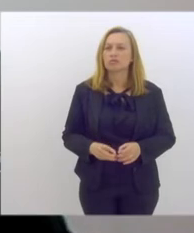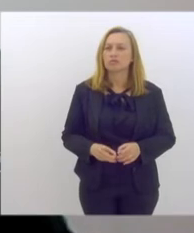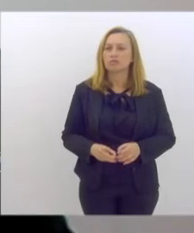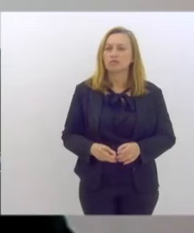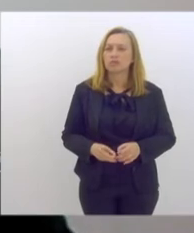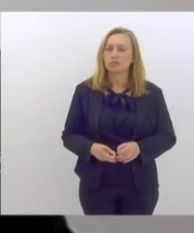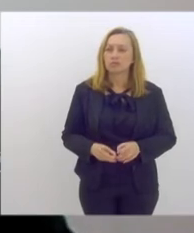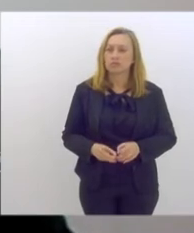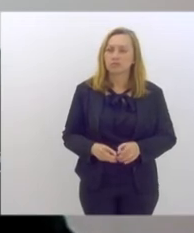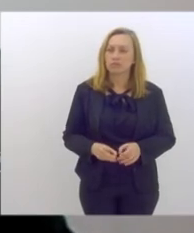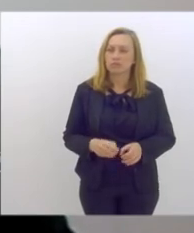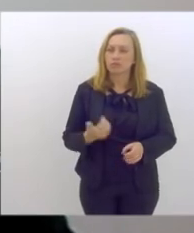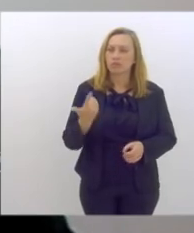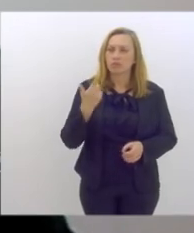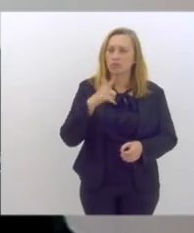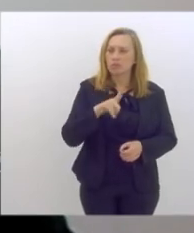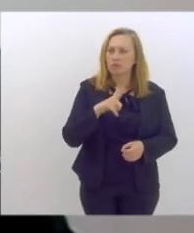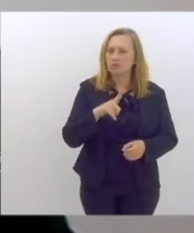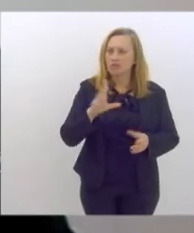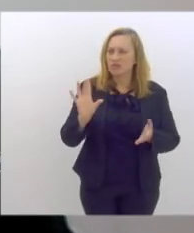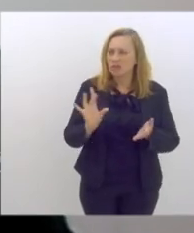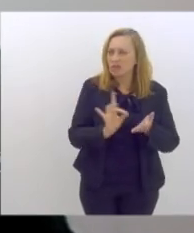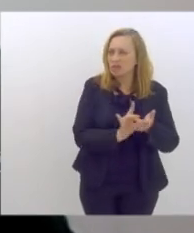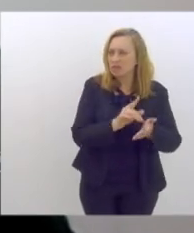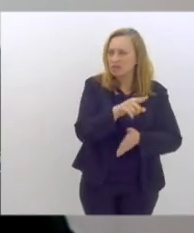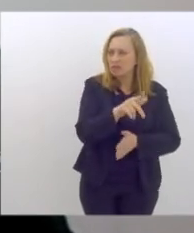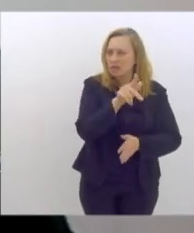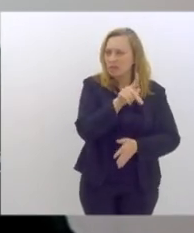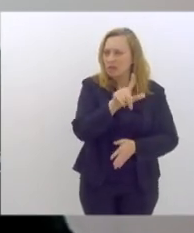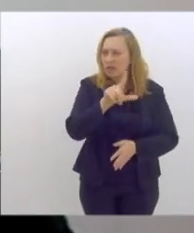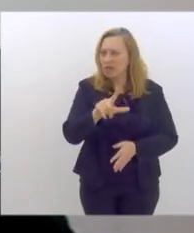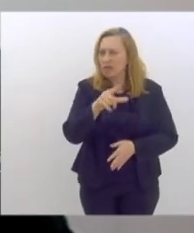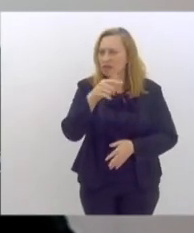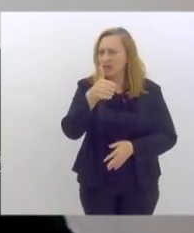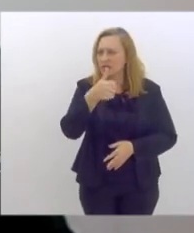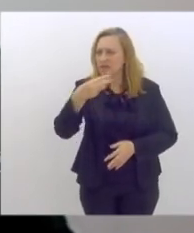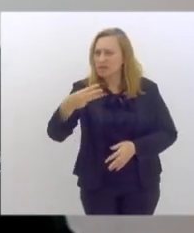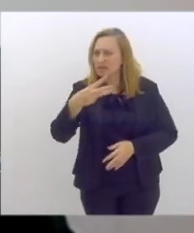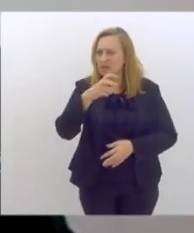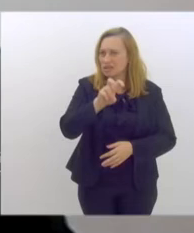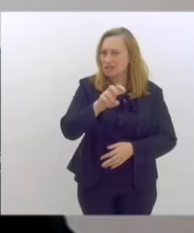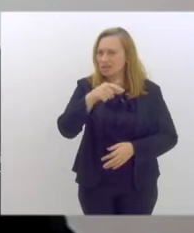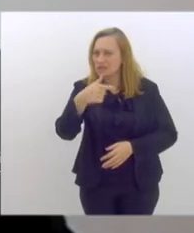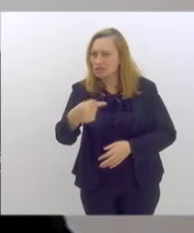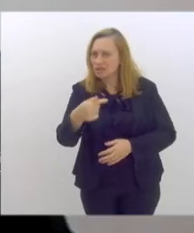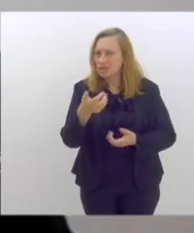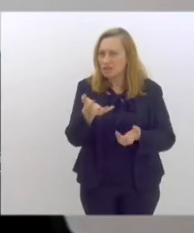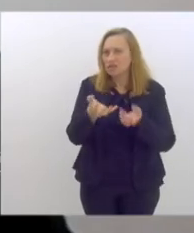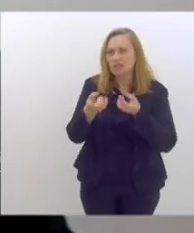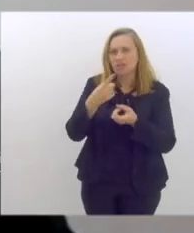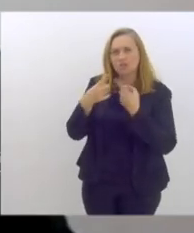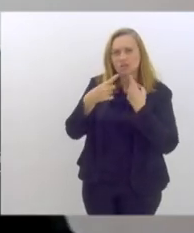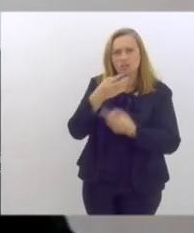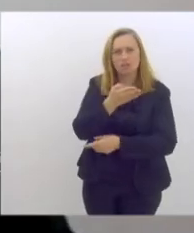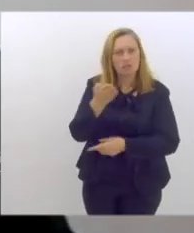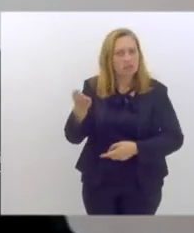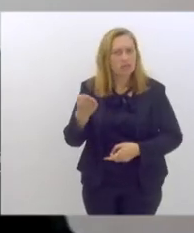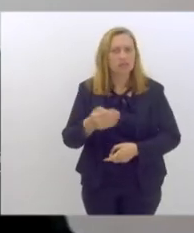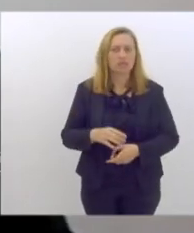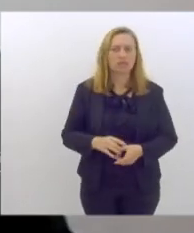se a gente não consegue sugiro manifestação aí ao PL 1357 eu queria ter bater os com esse ouriço